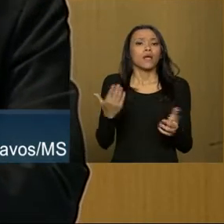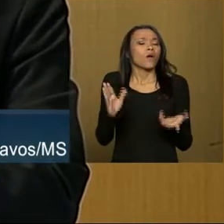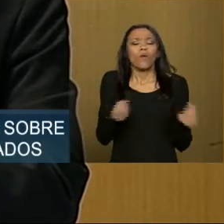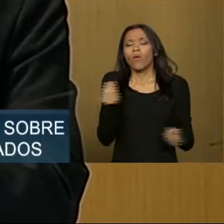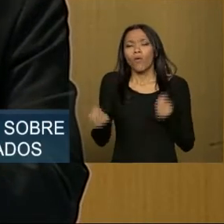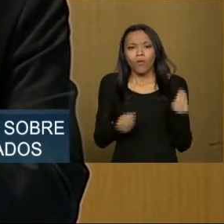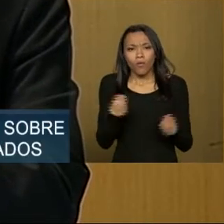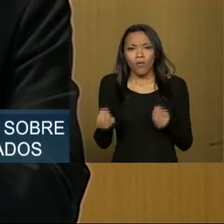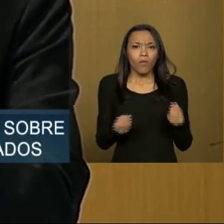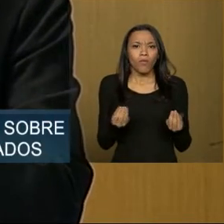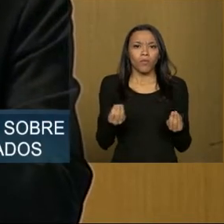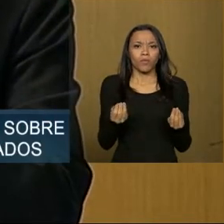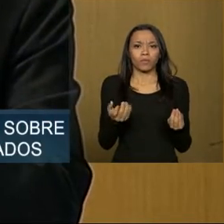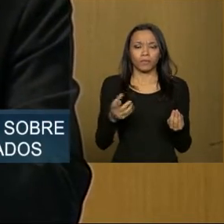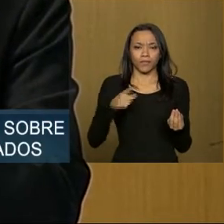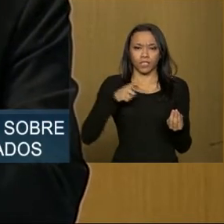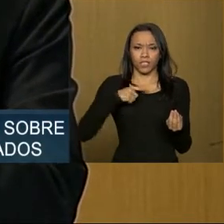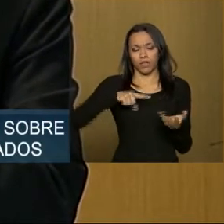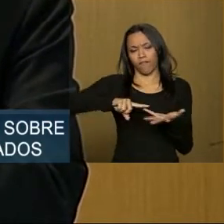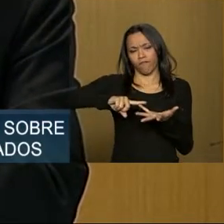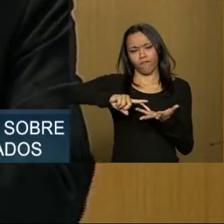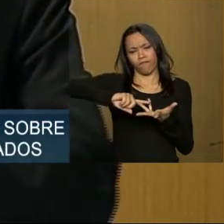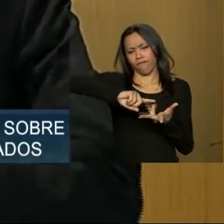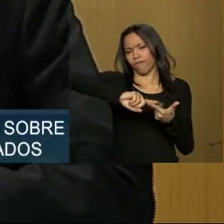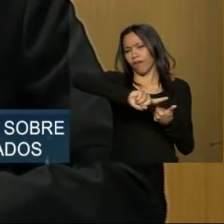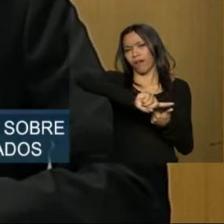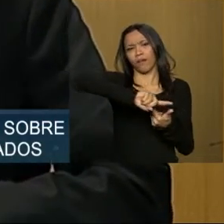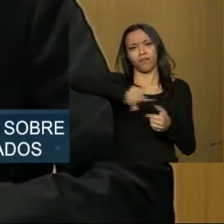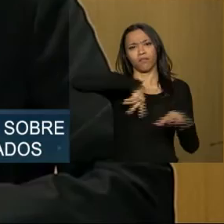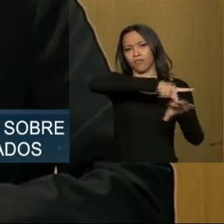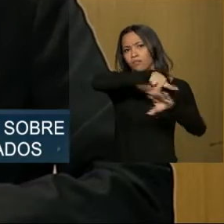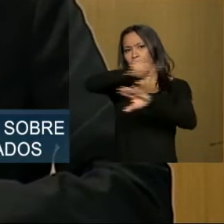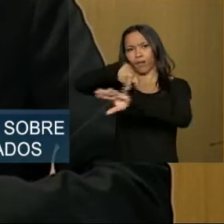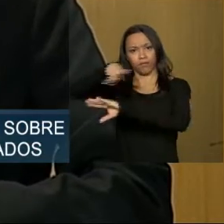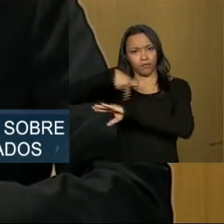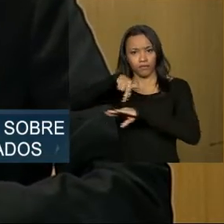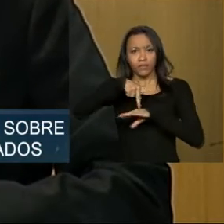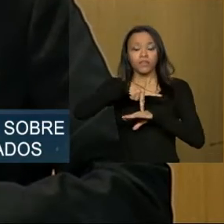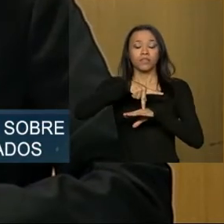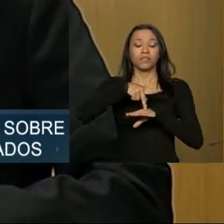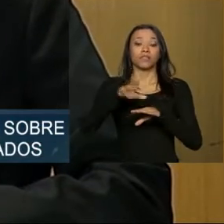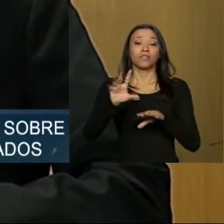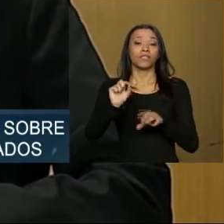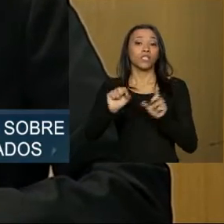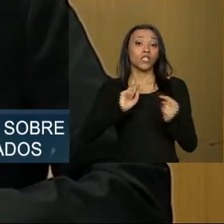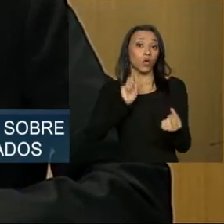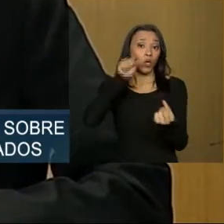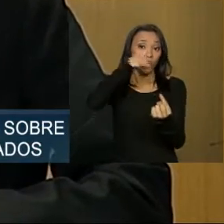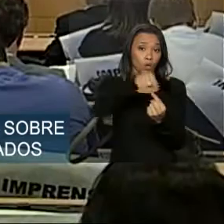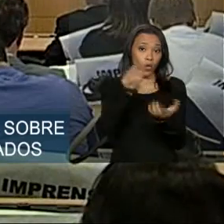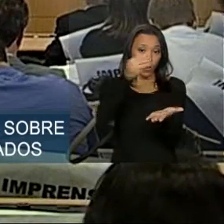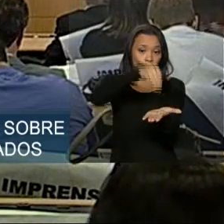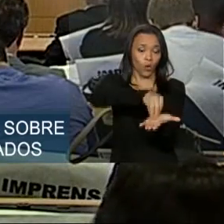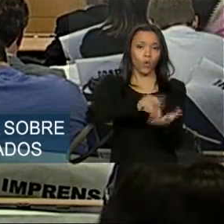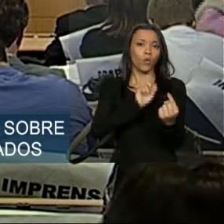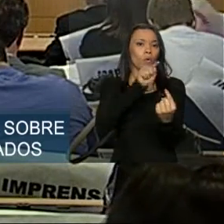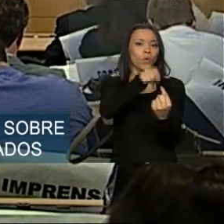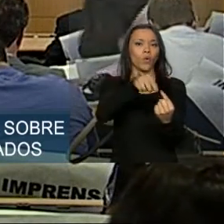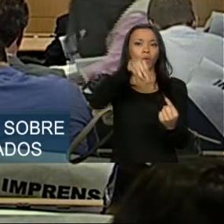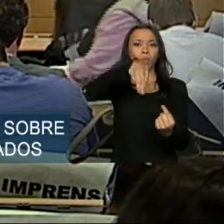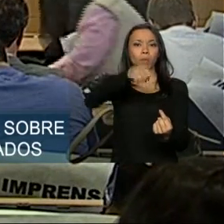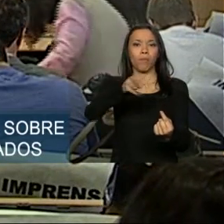ela abordava um conjunto de países, ela foi, digamos, mais tímida e colocou uma meta de redução